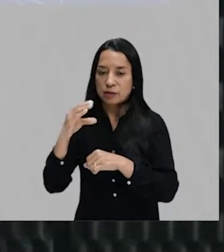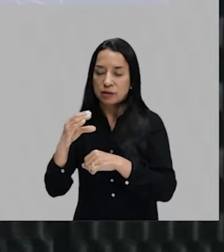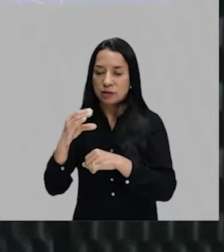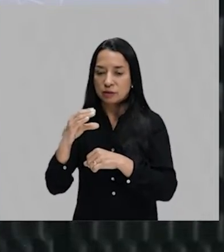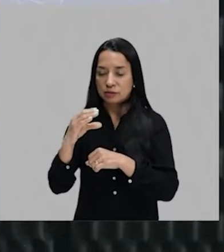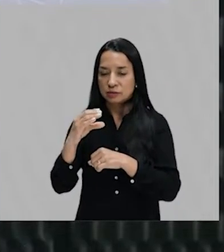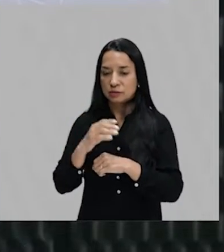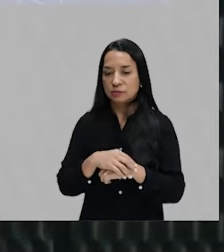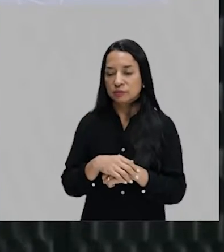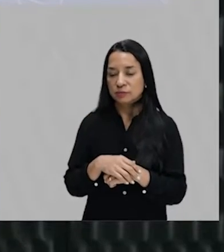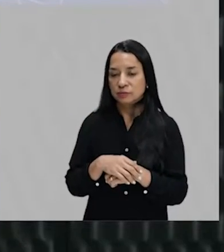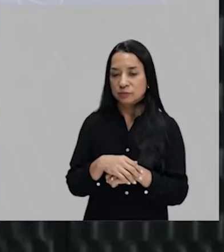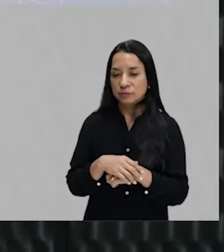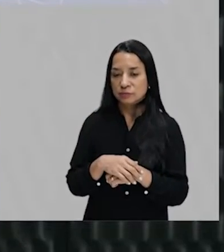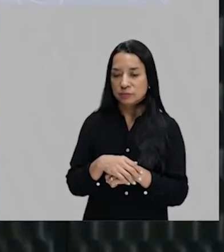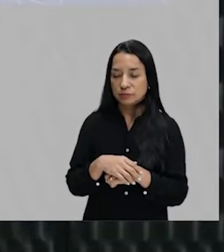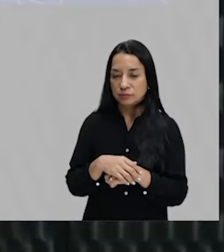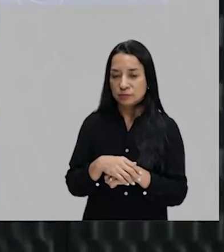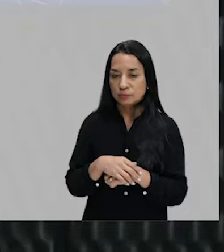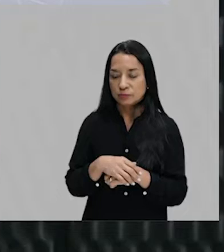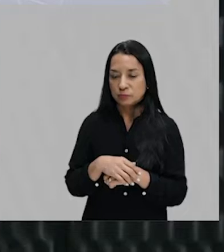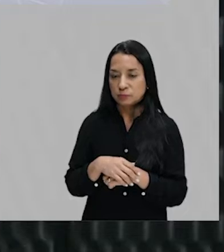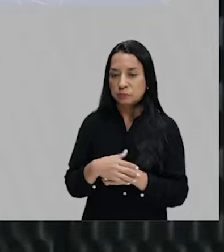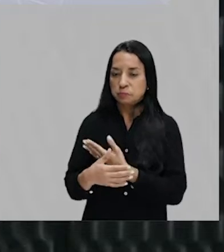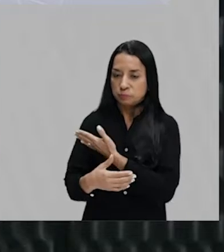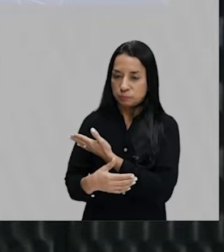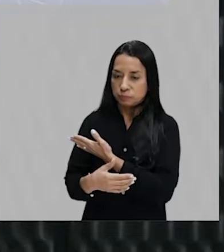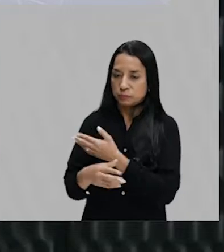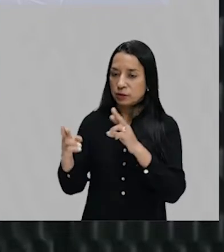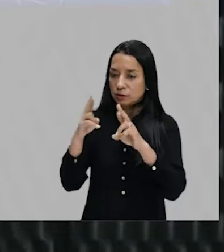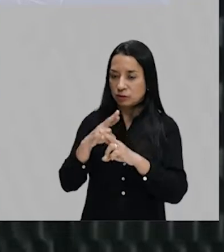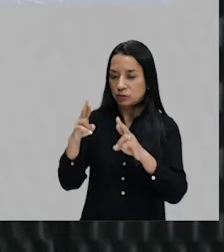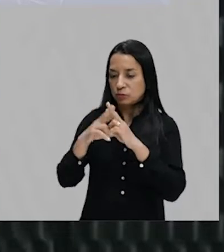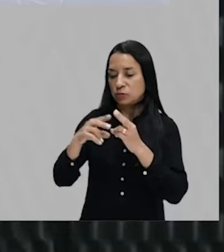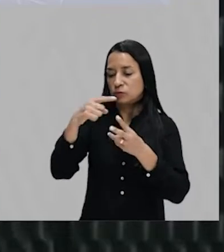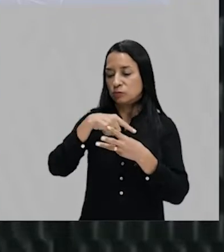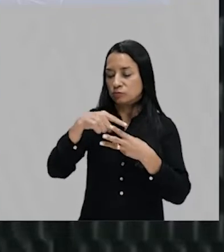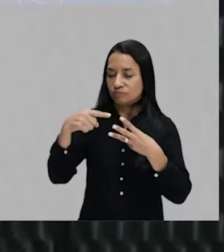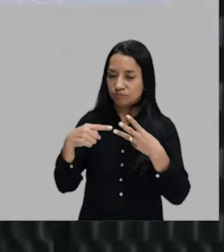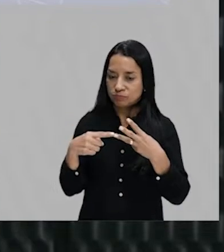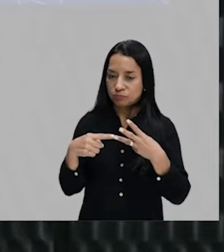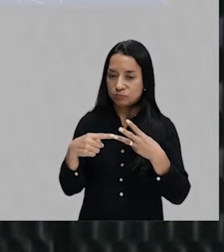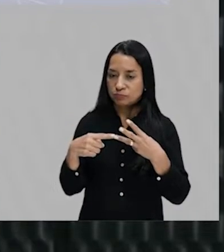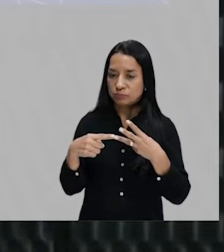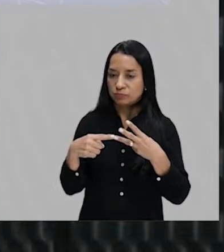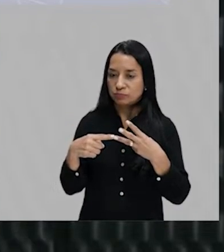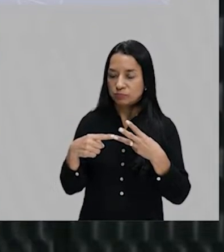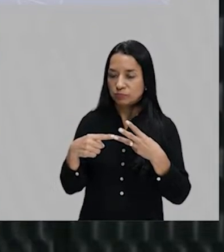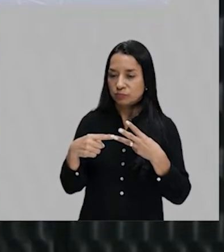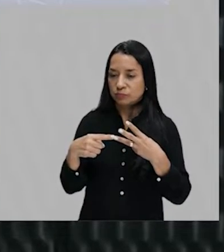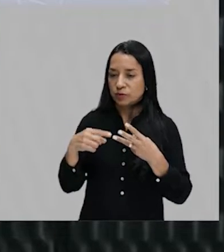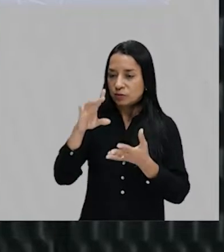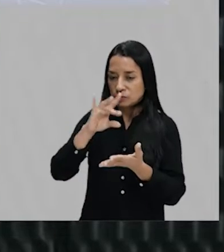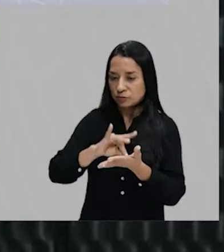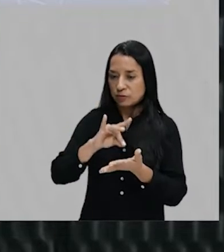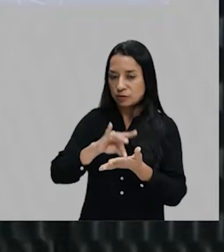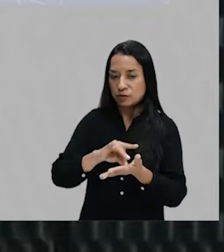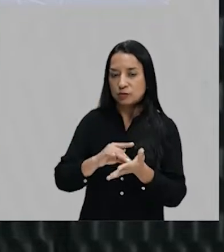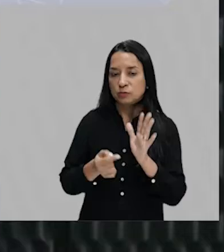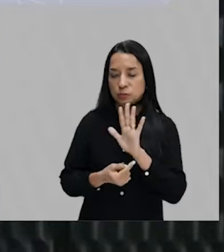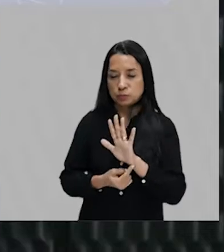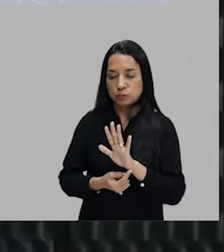e para a propriedade de inclusão relacionando essas três conjuntos são válidas as